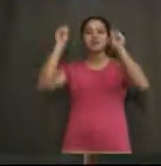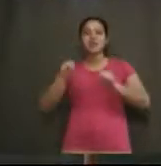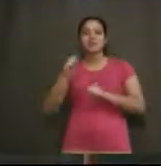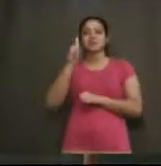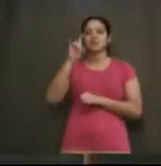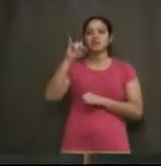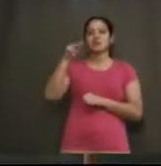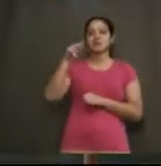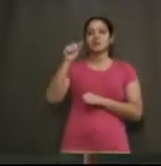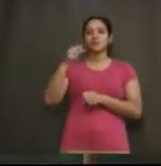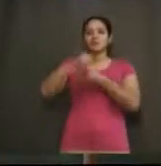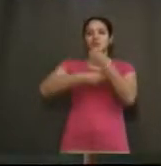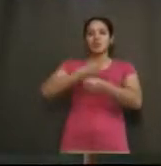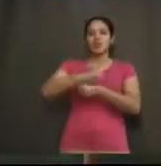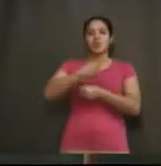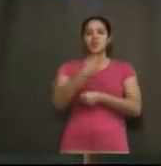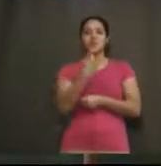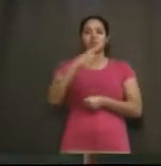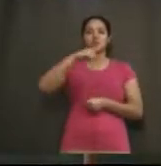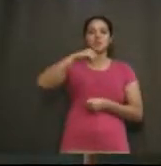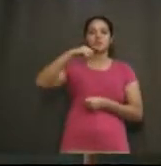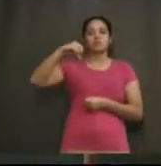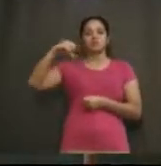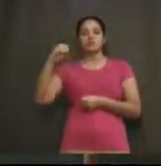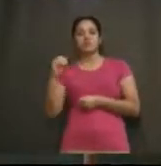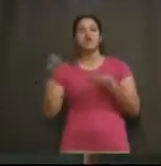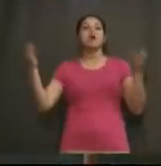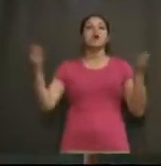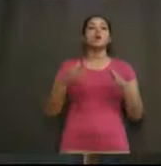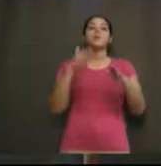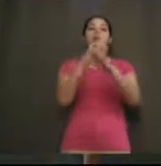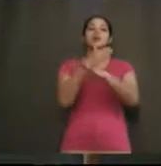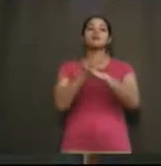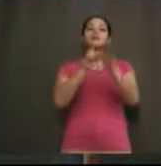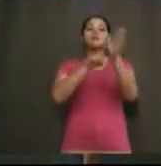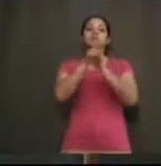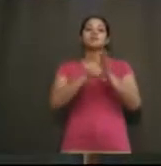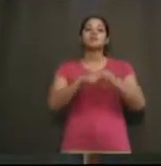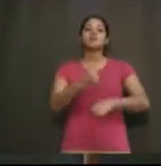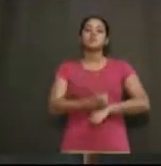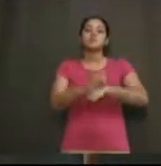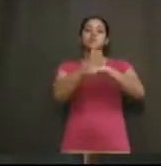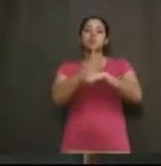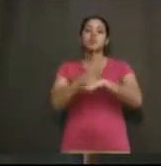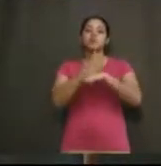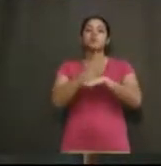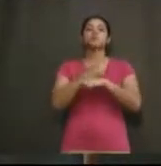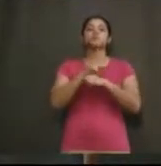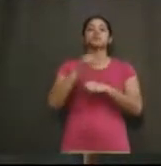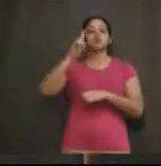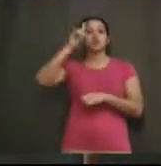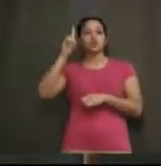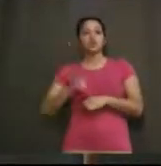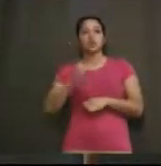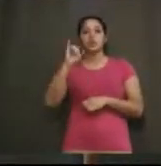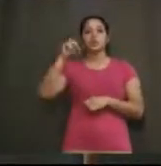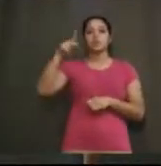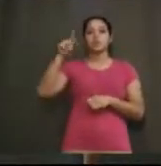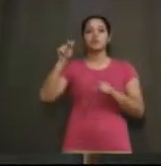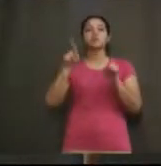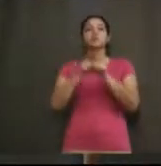1990. Atualmente é pesquisador titular e diretor-geral do IMPA, bolsista de produtividade 1A do